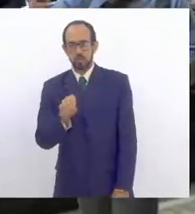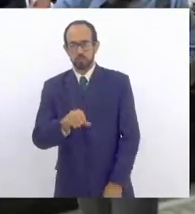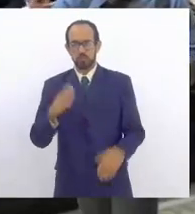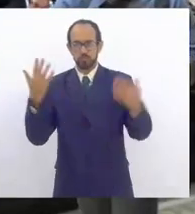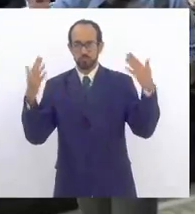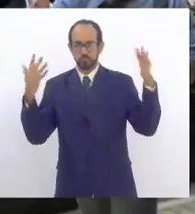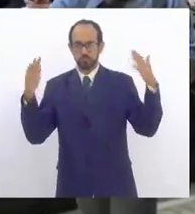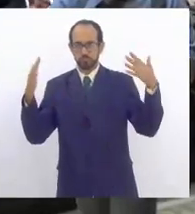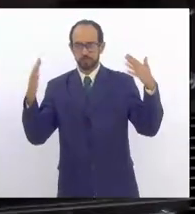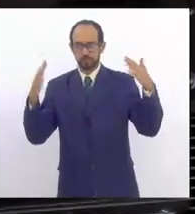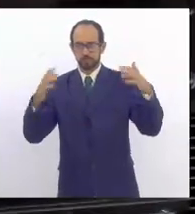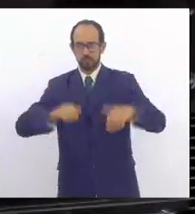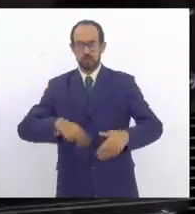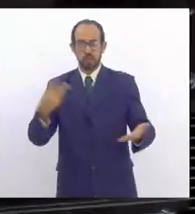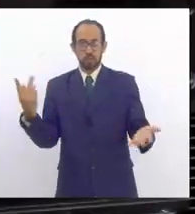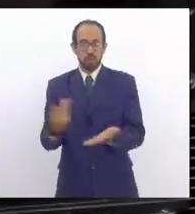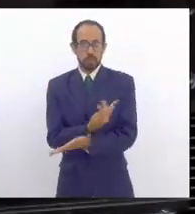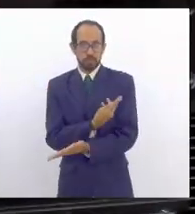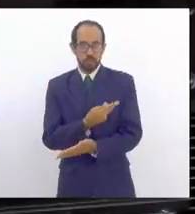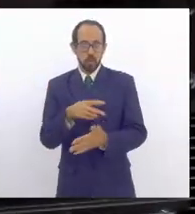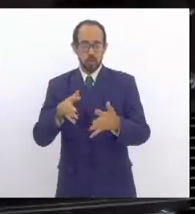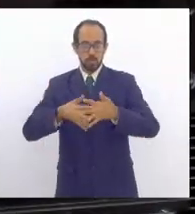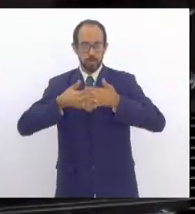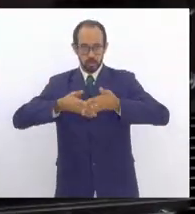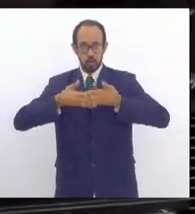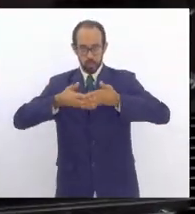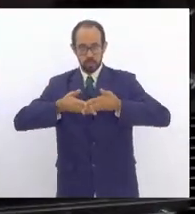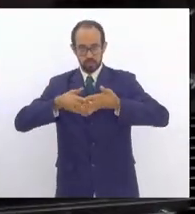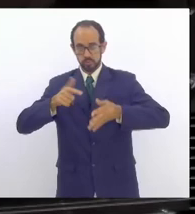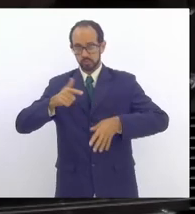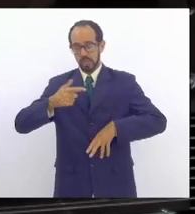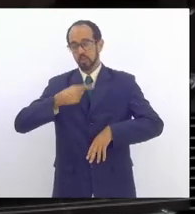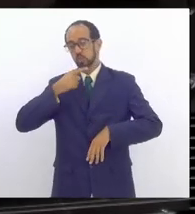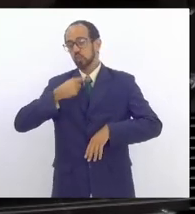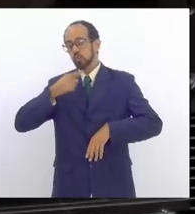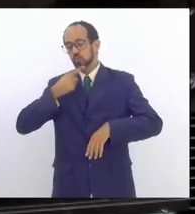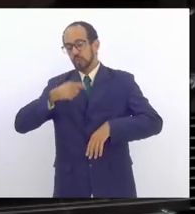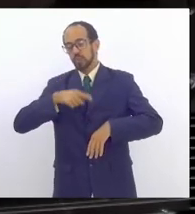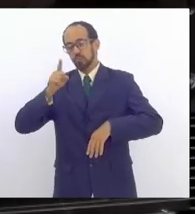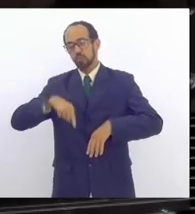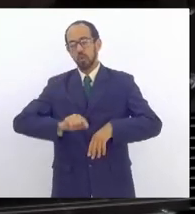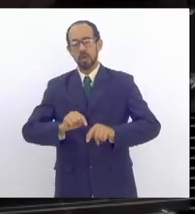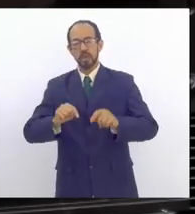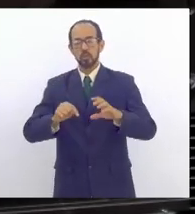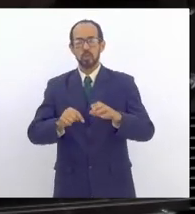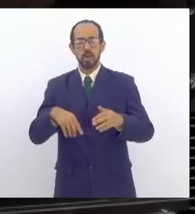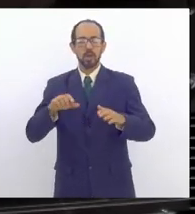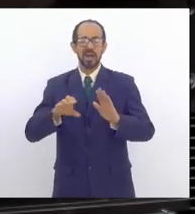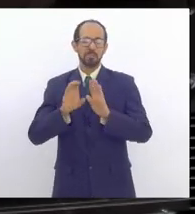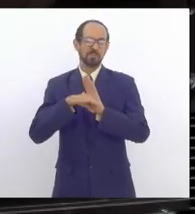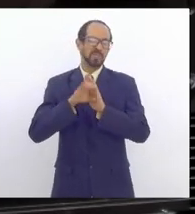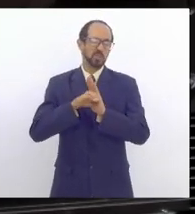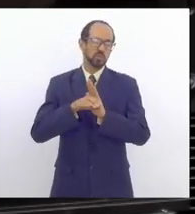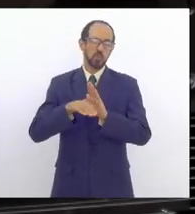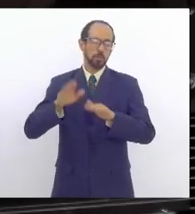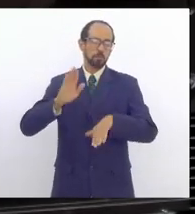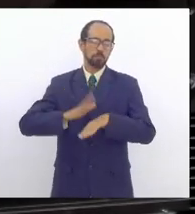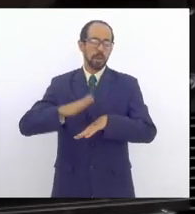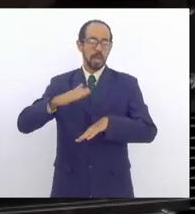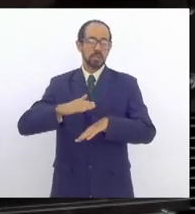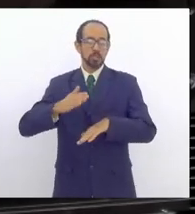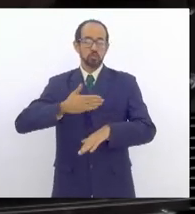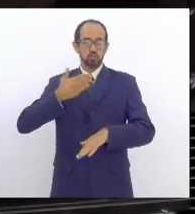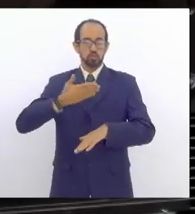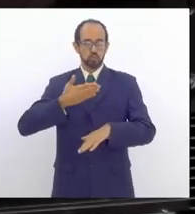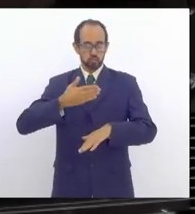A tragédia de Petrópolis foi, sem dúvida, o episódio mais traumático que vivi na função de governador e como ser